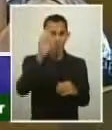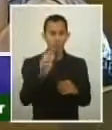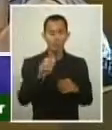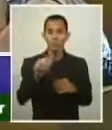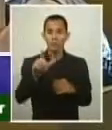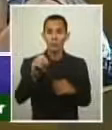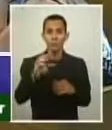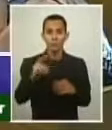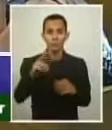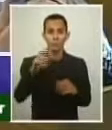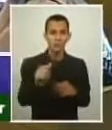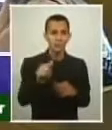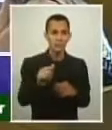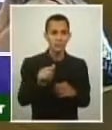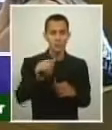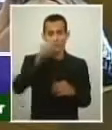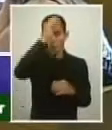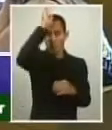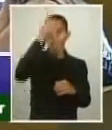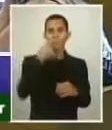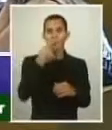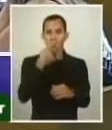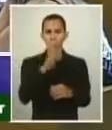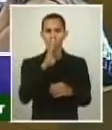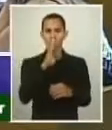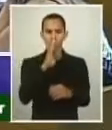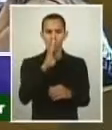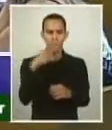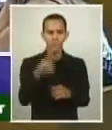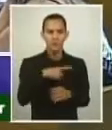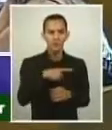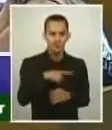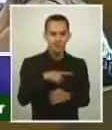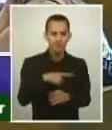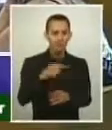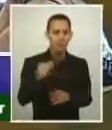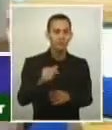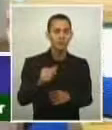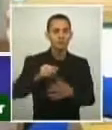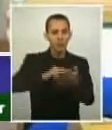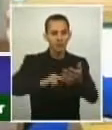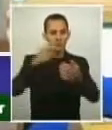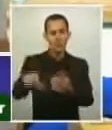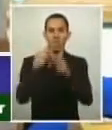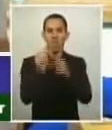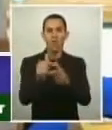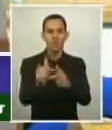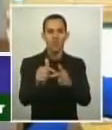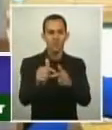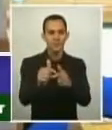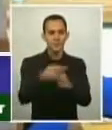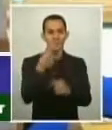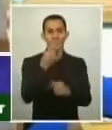Roma falou boca fechada fim de conversa nós usávamos a época uma releitura do ditado